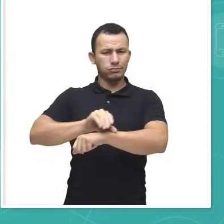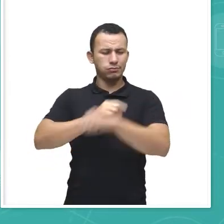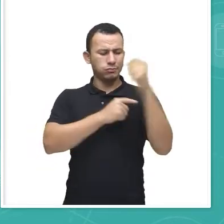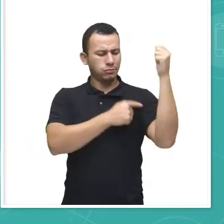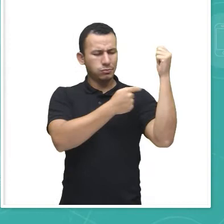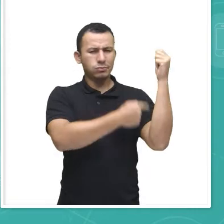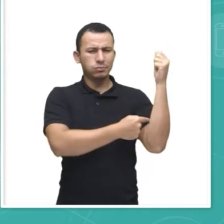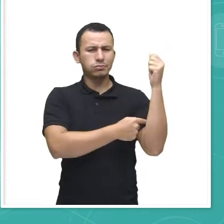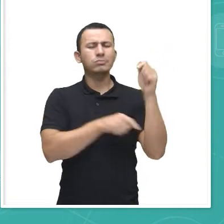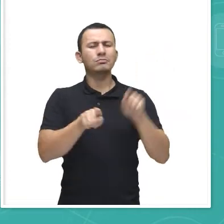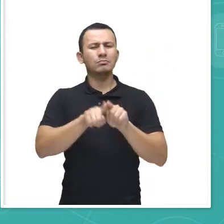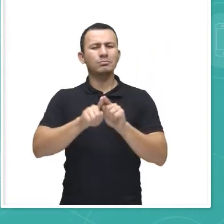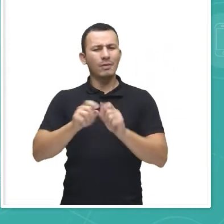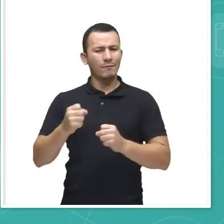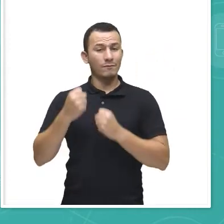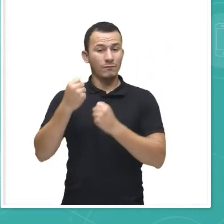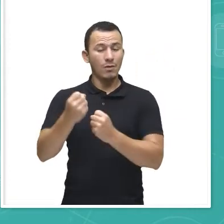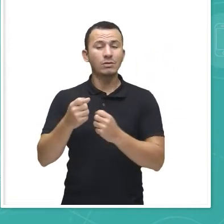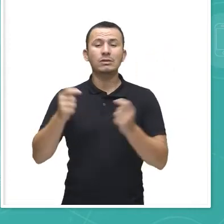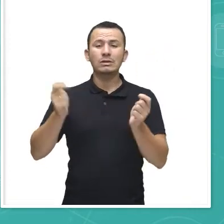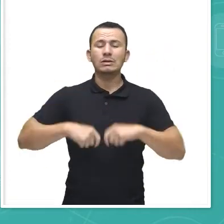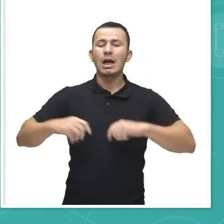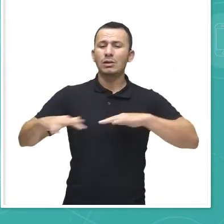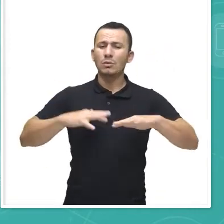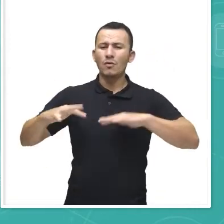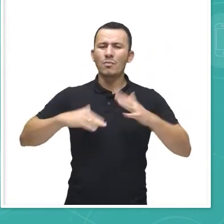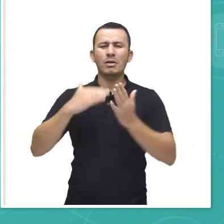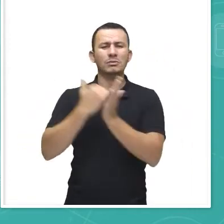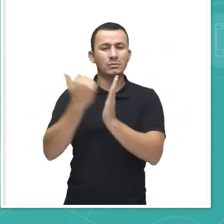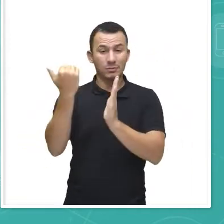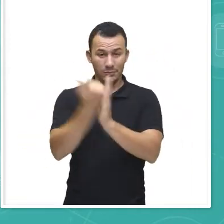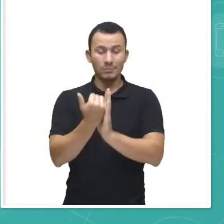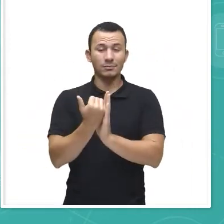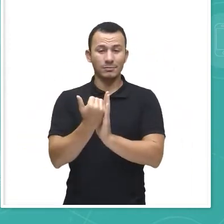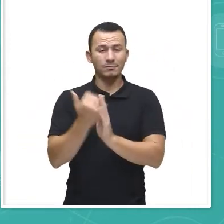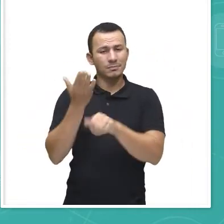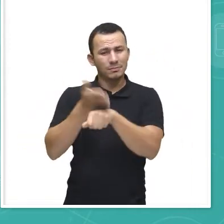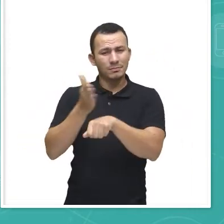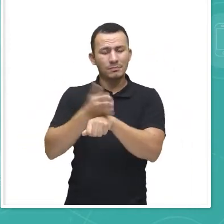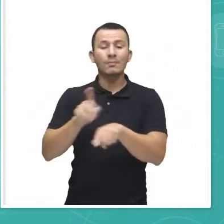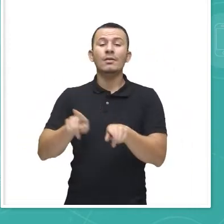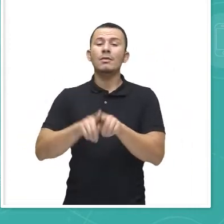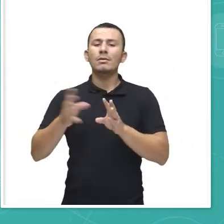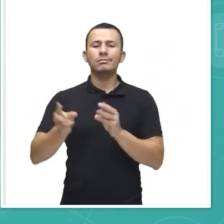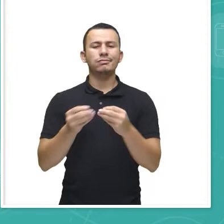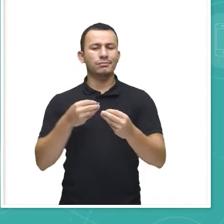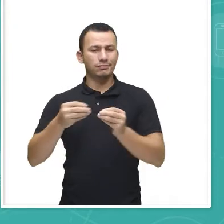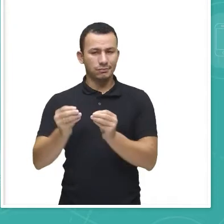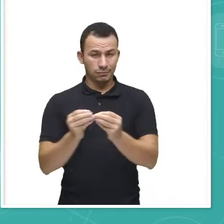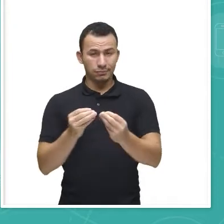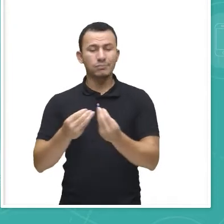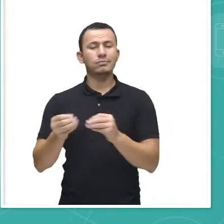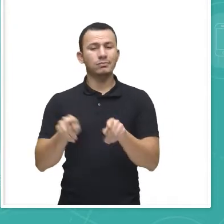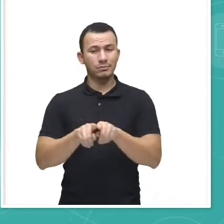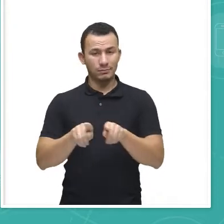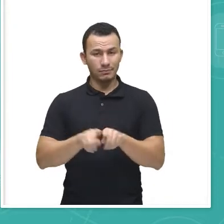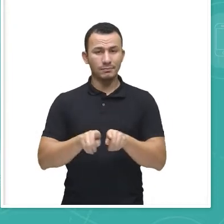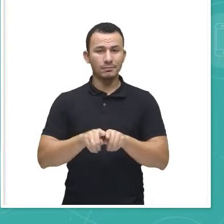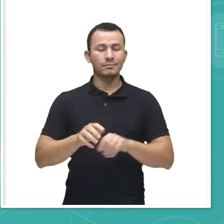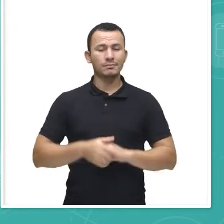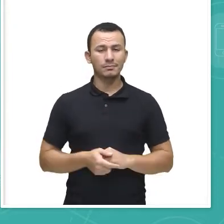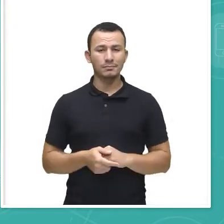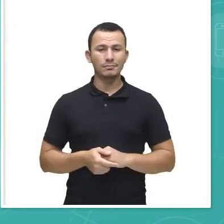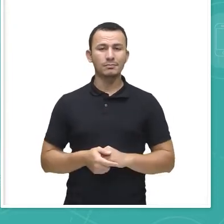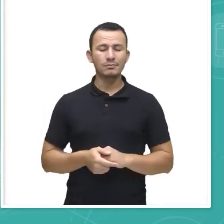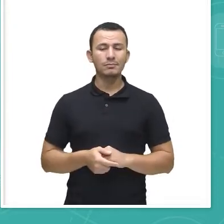mais resistentes, capazes de realizar mais atividades físicas. Flexibilidade também trabalha bem, a amplitude